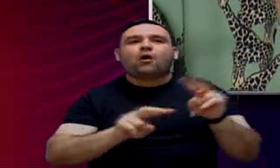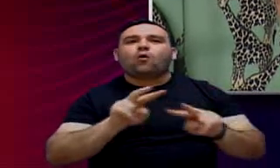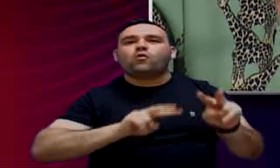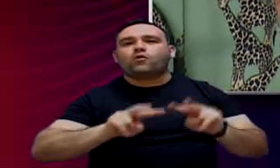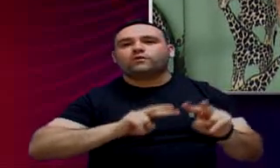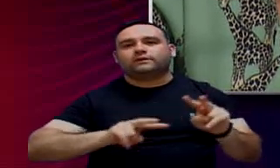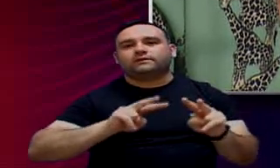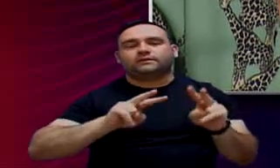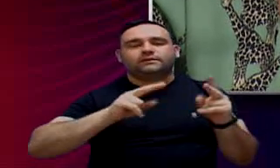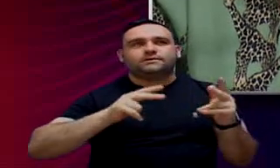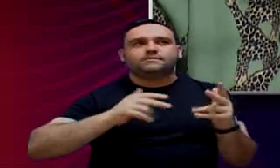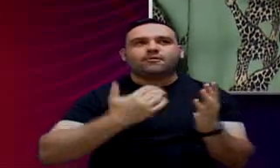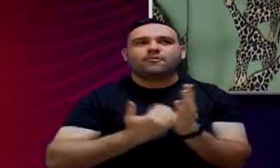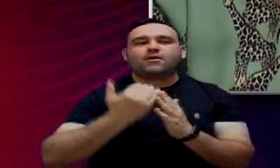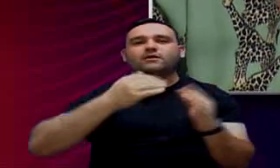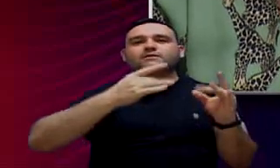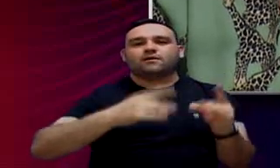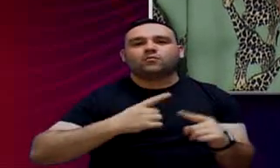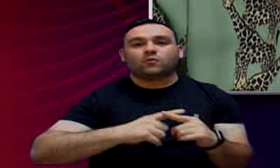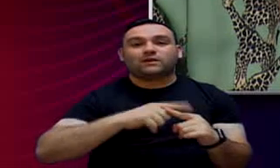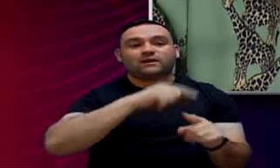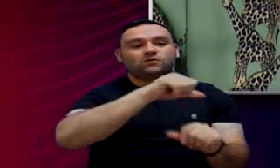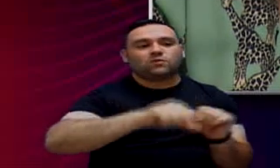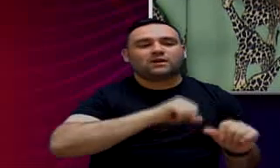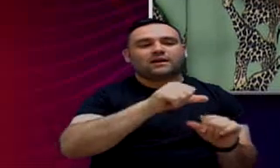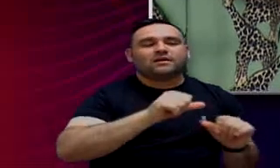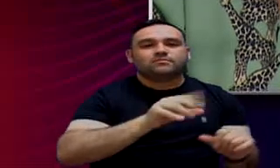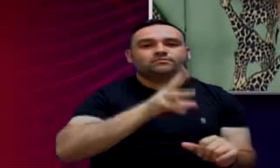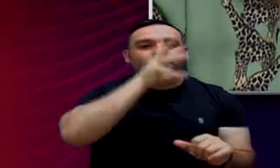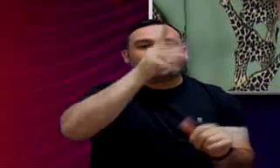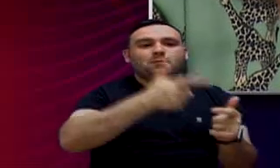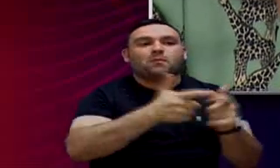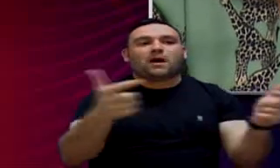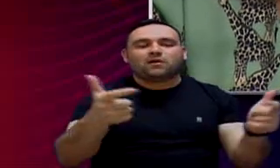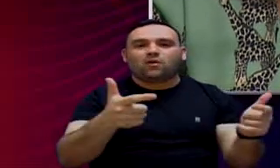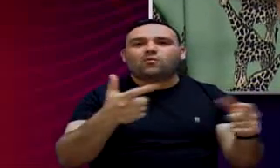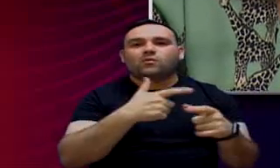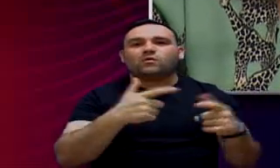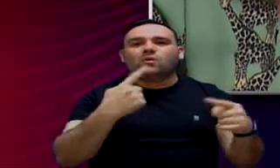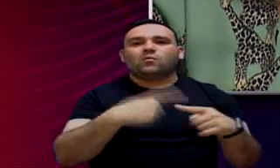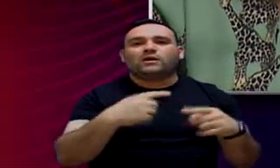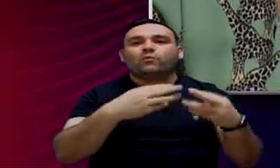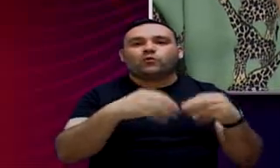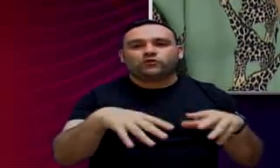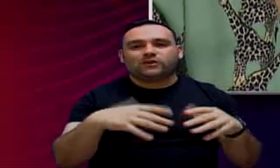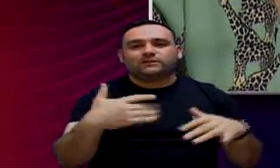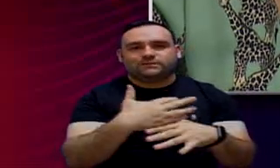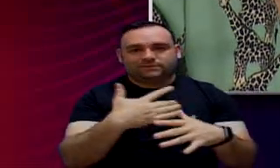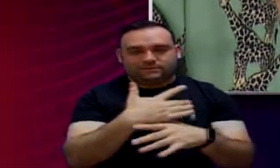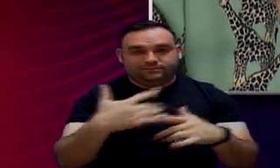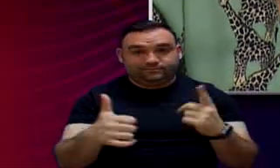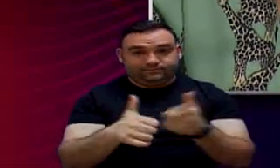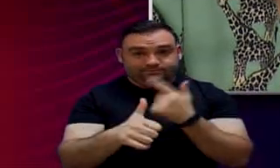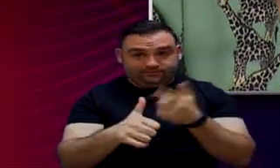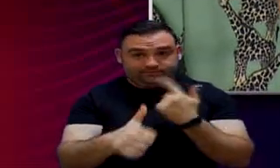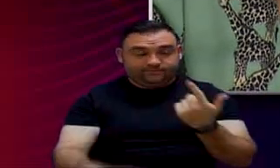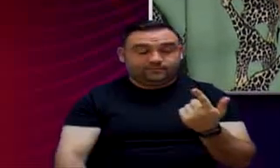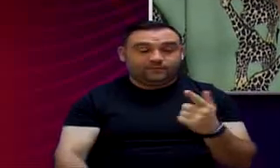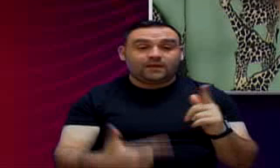olhar para que essa área não se transforme numa área ainda maior com óbice maior pro município Esse é o primeiro ponto